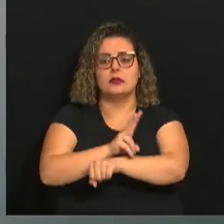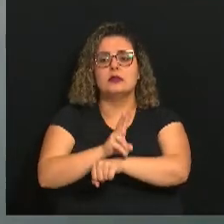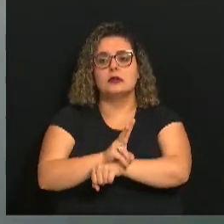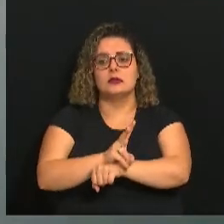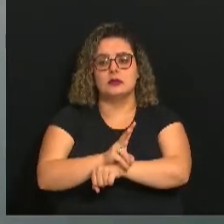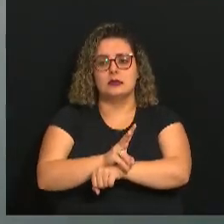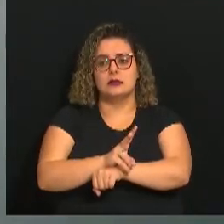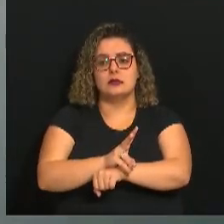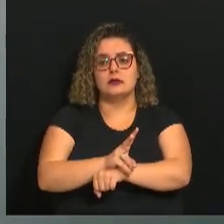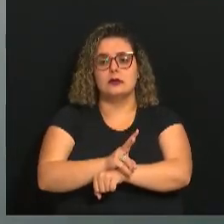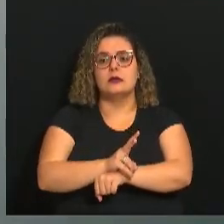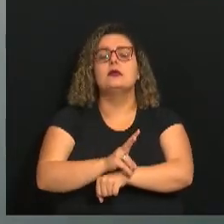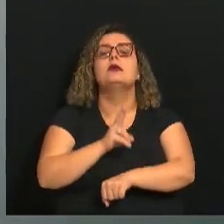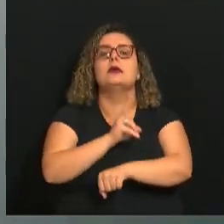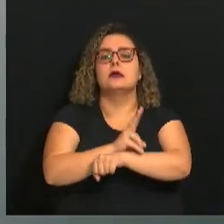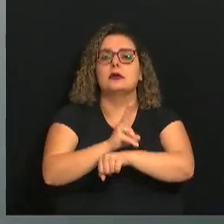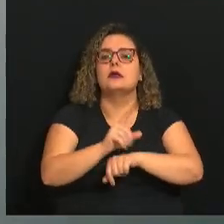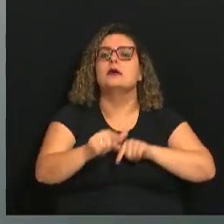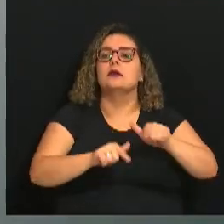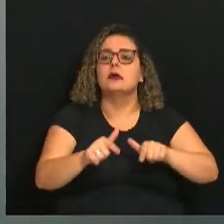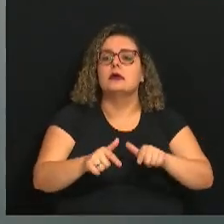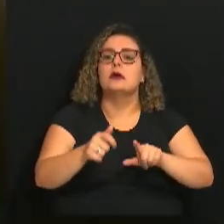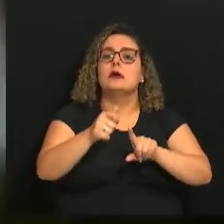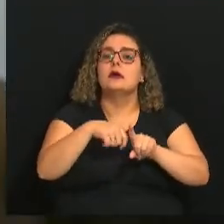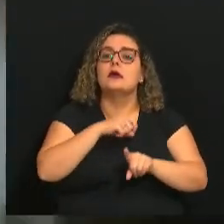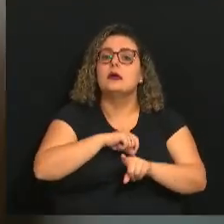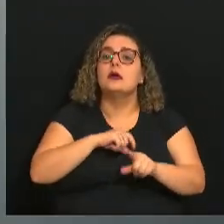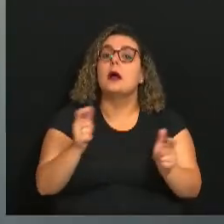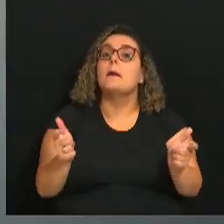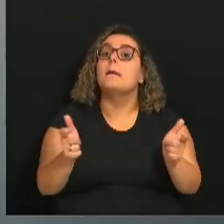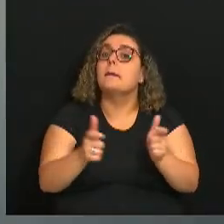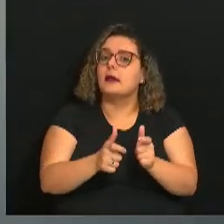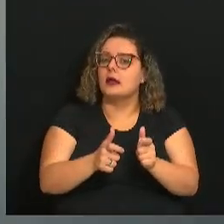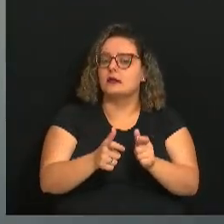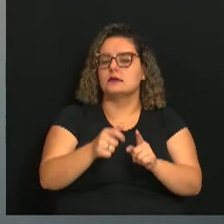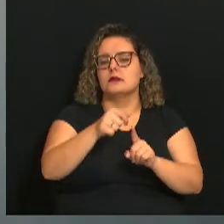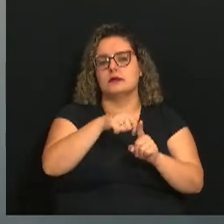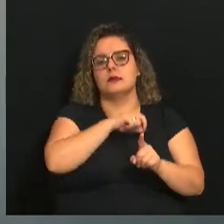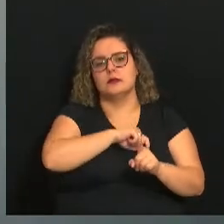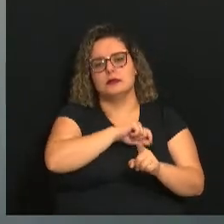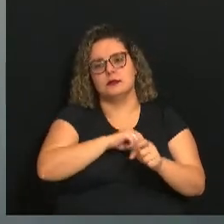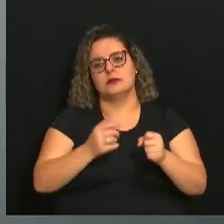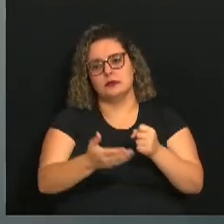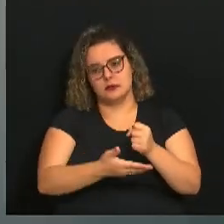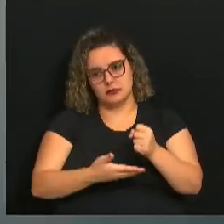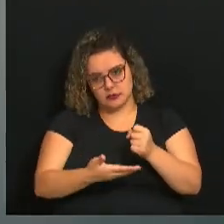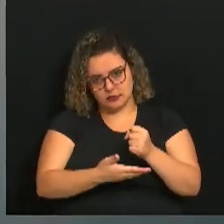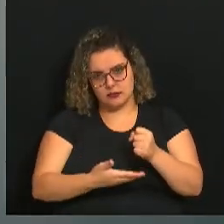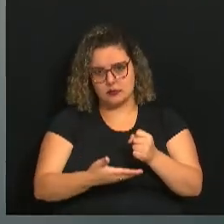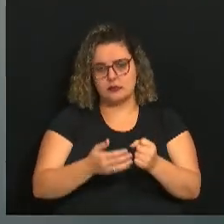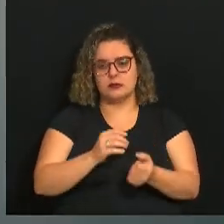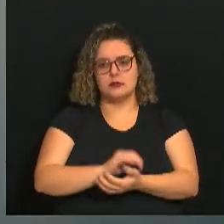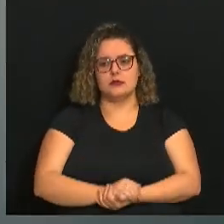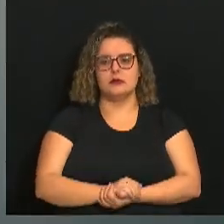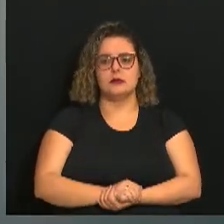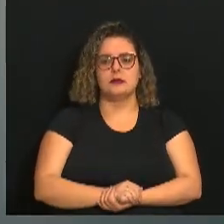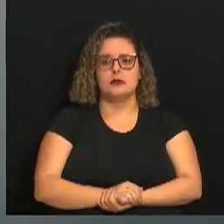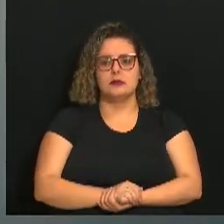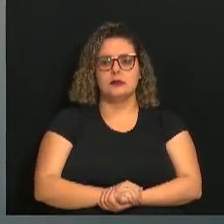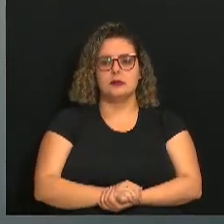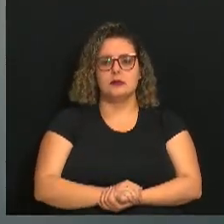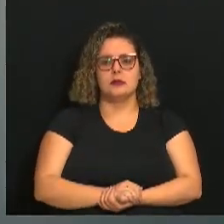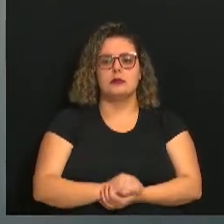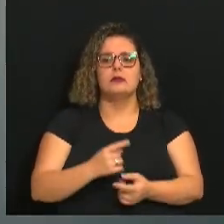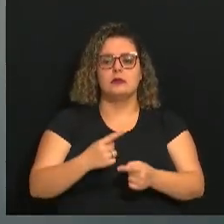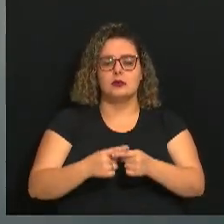trabalham e ganham menos que o salário mínimo. Por quê? A gente tem acesso. Quando a empresa passa toda a lista para a gente, quando a gente vai